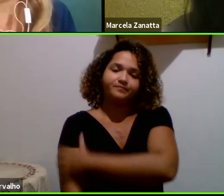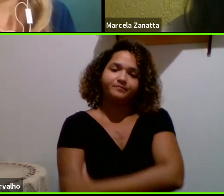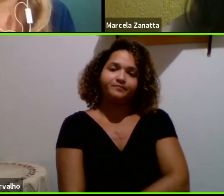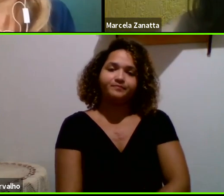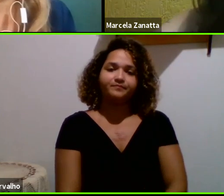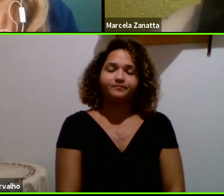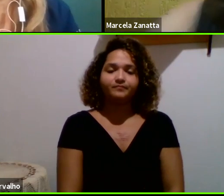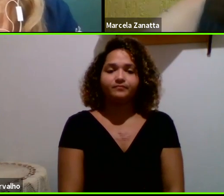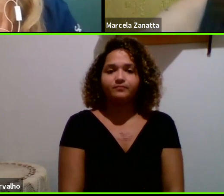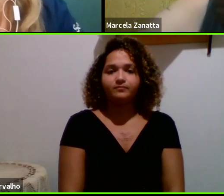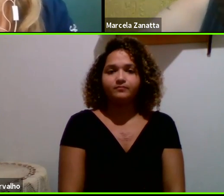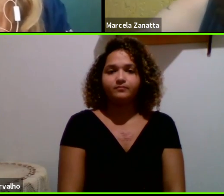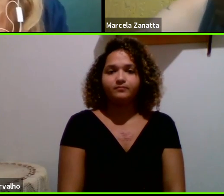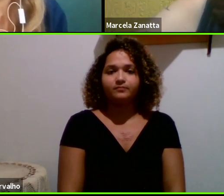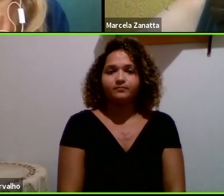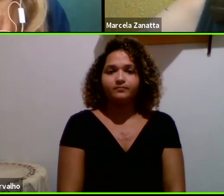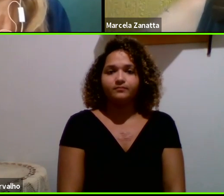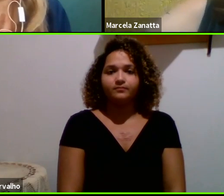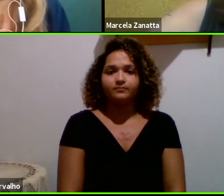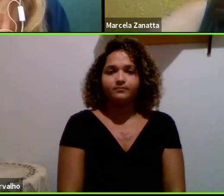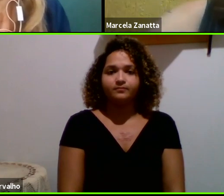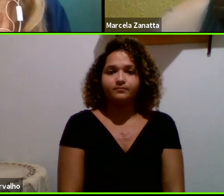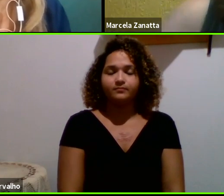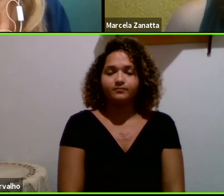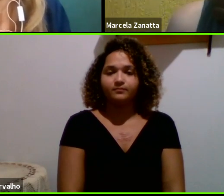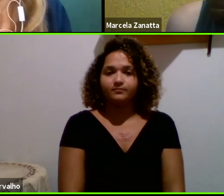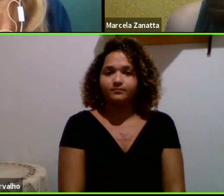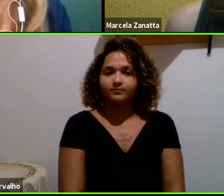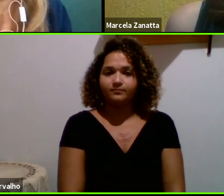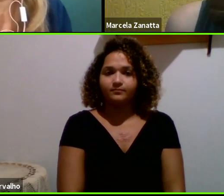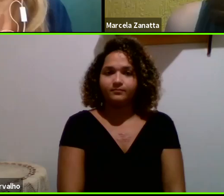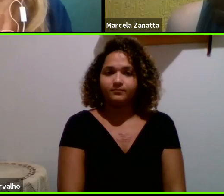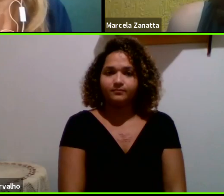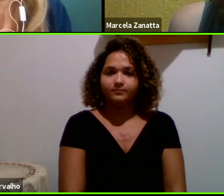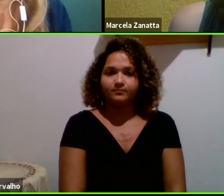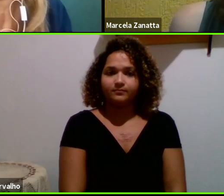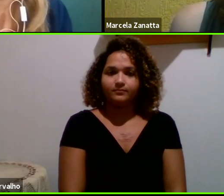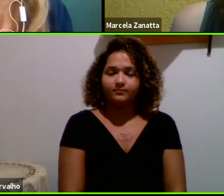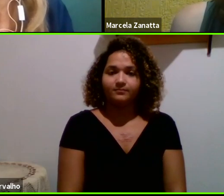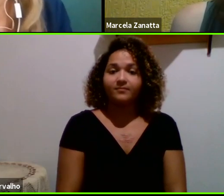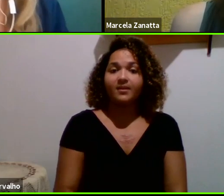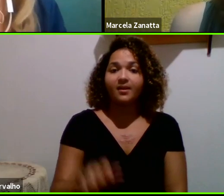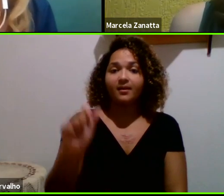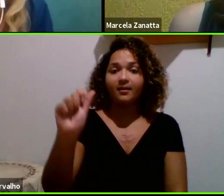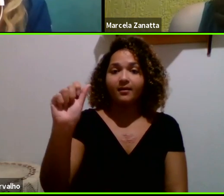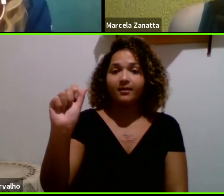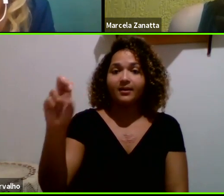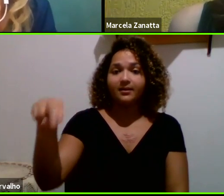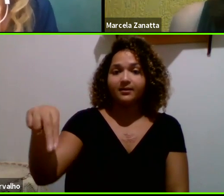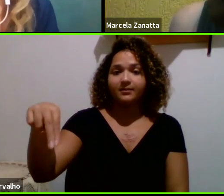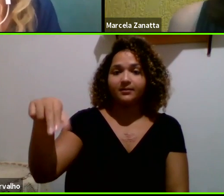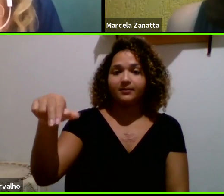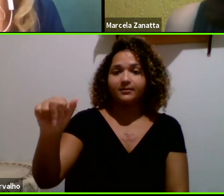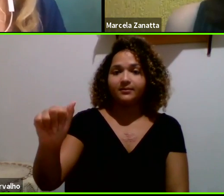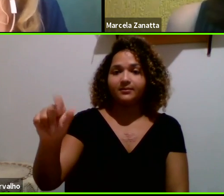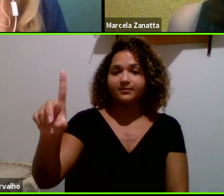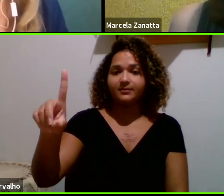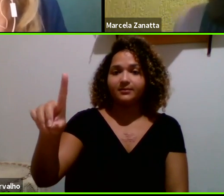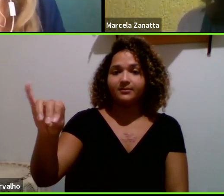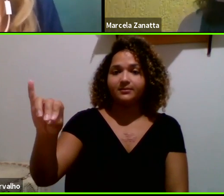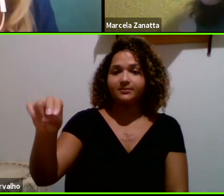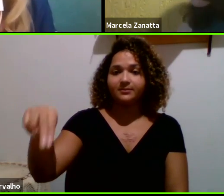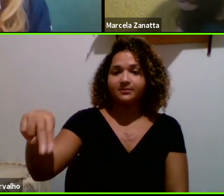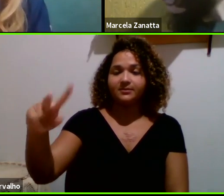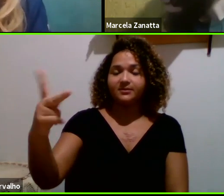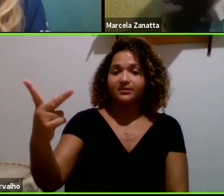do rebozo. Eu acho que foi a Mandinha. A Nandinha perguntou